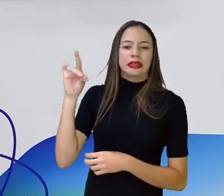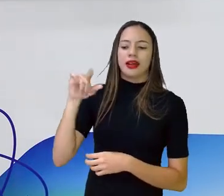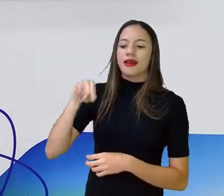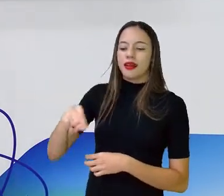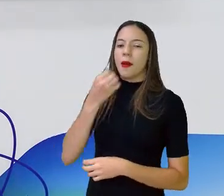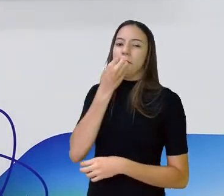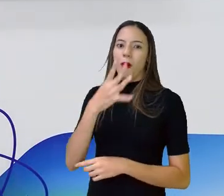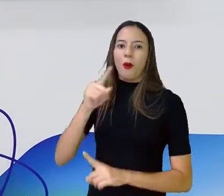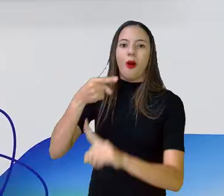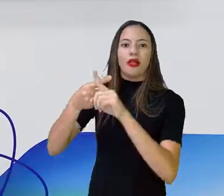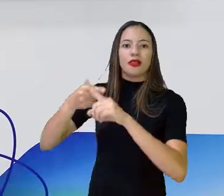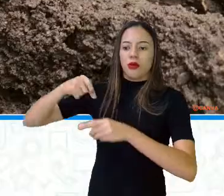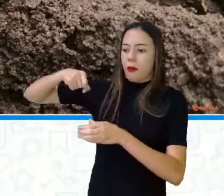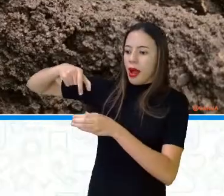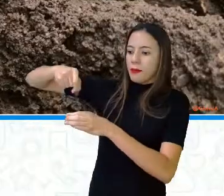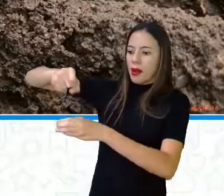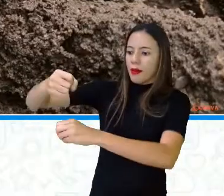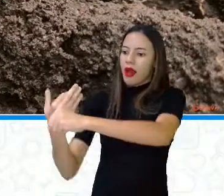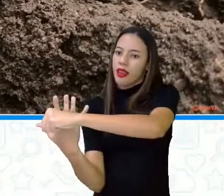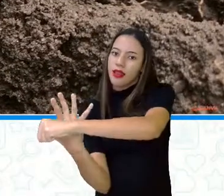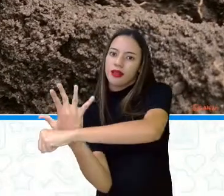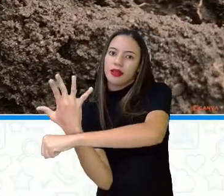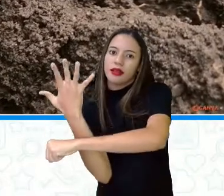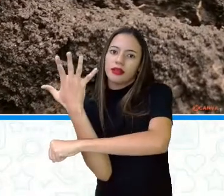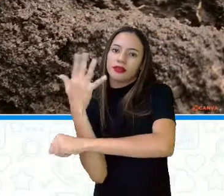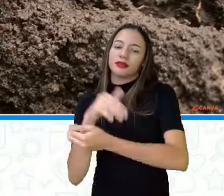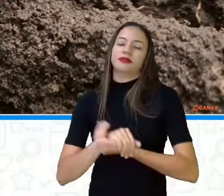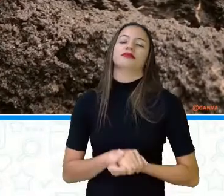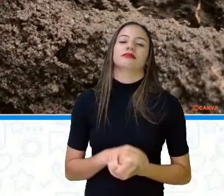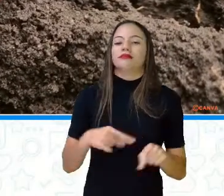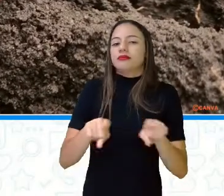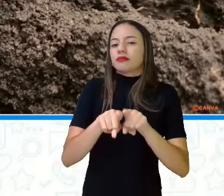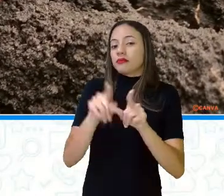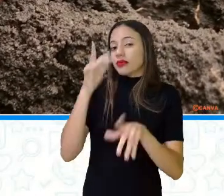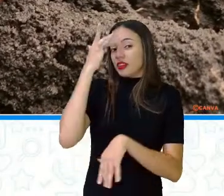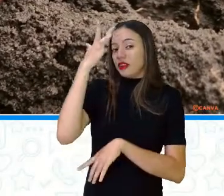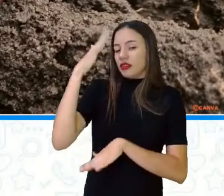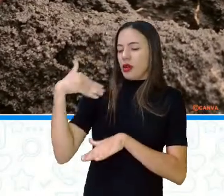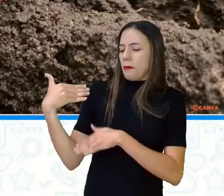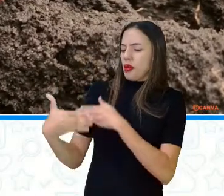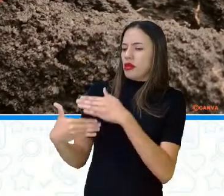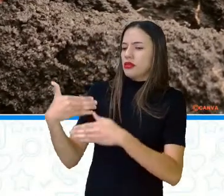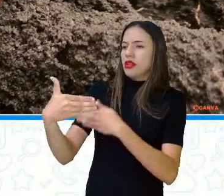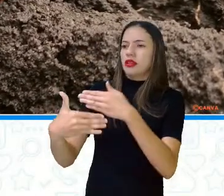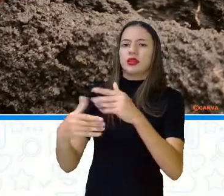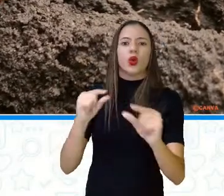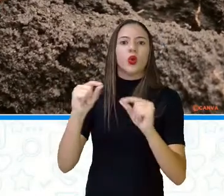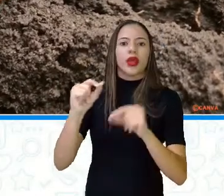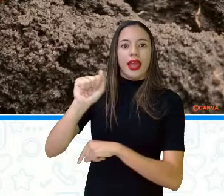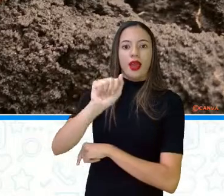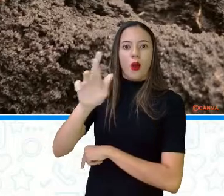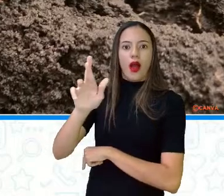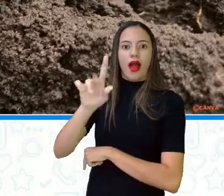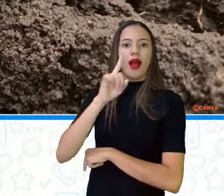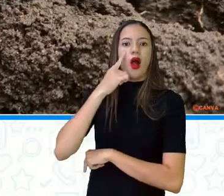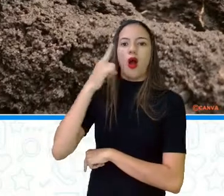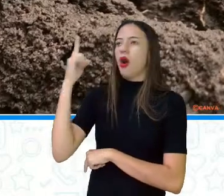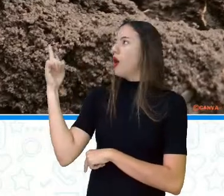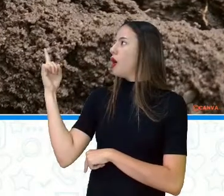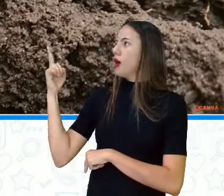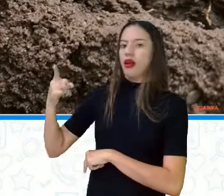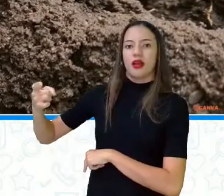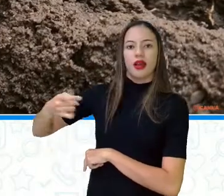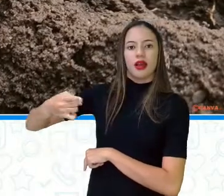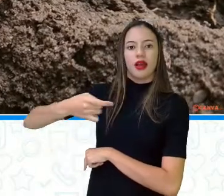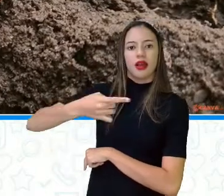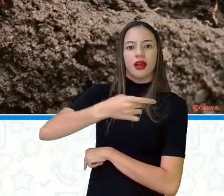fazer a plantação. E o que vai facilitar esse processo de circulação do ar, essas minhocas aí, pois